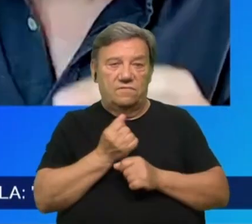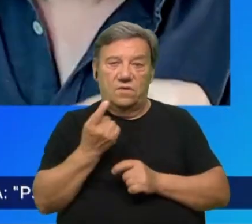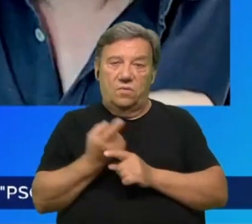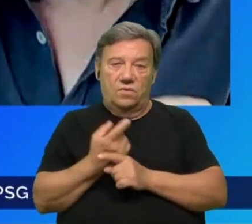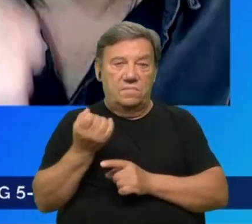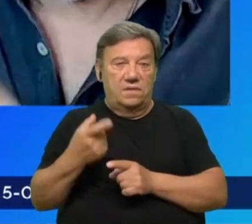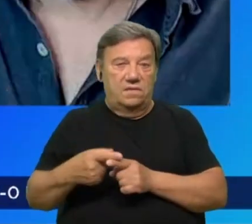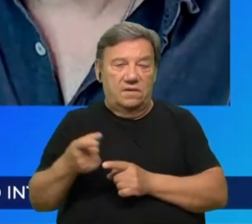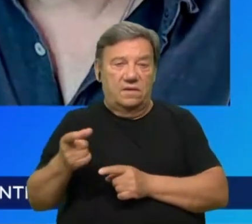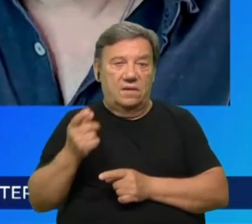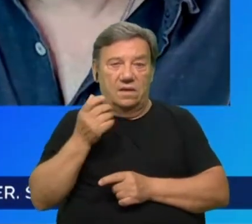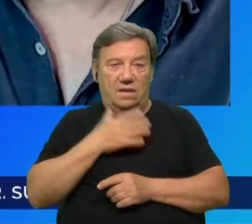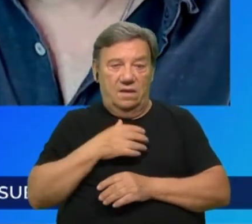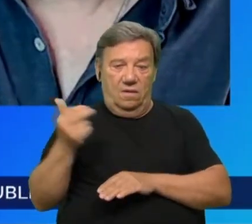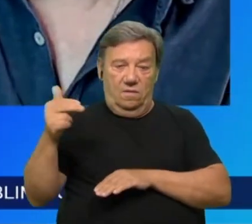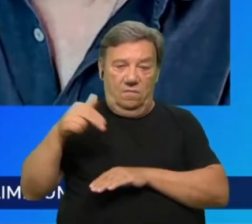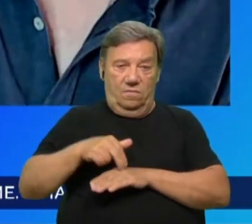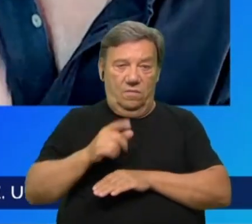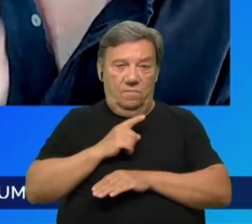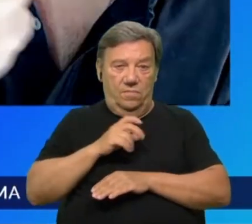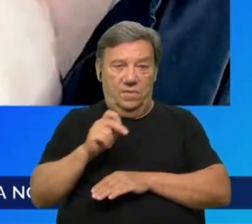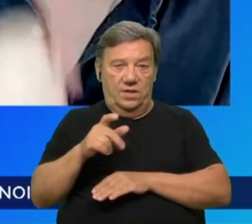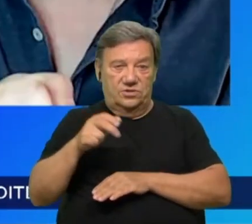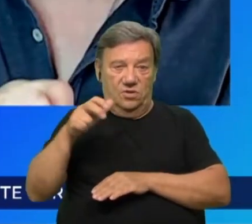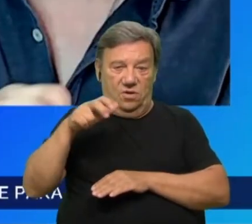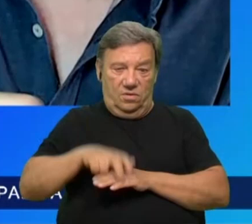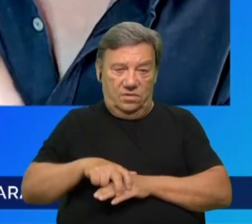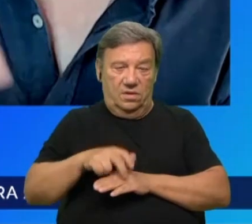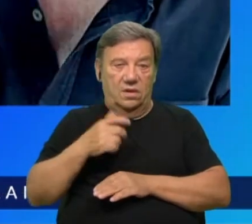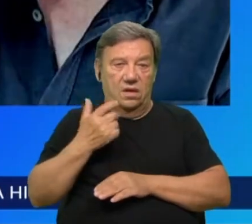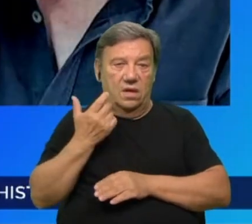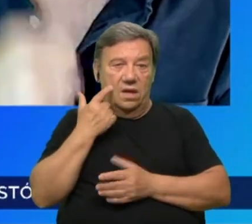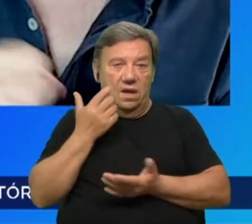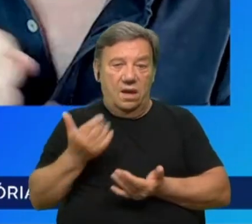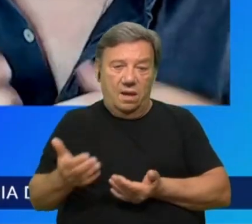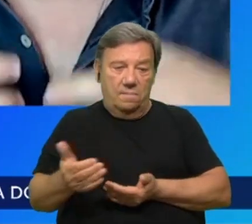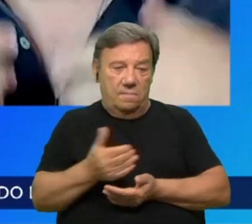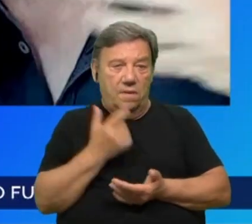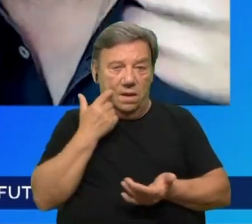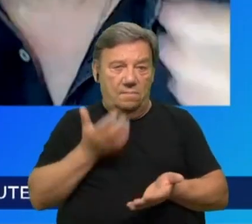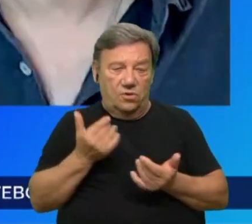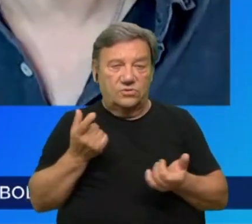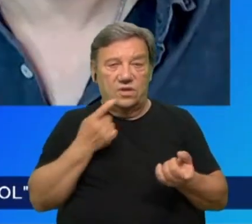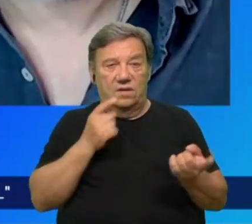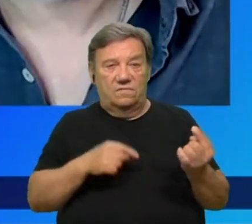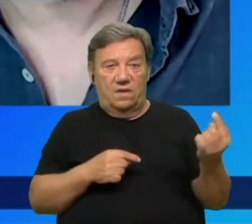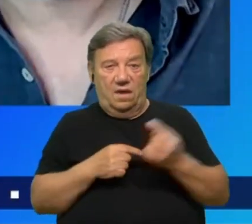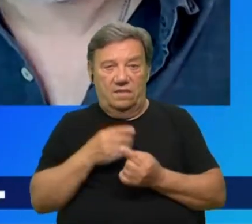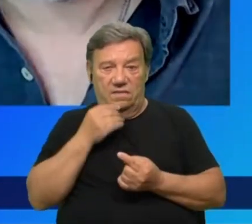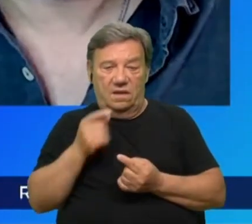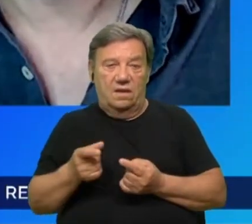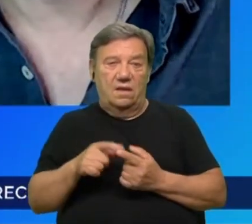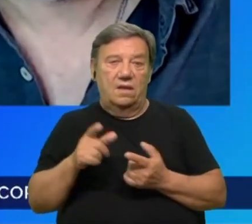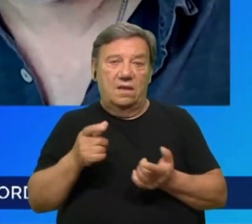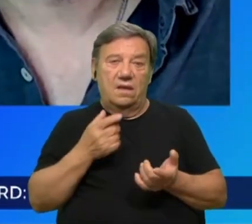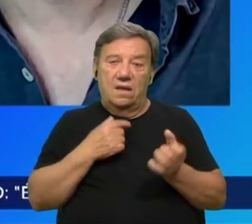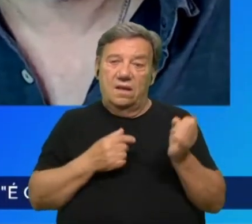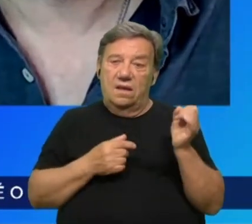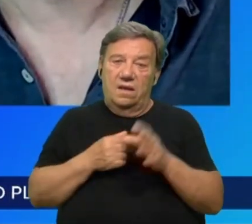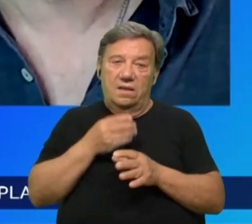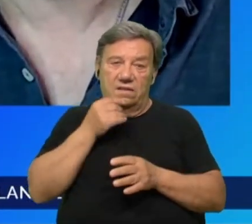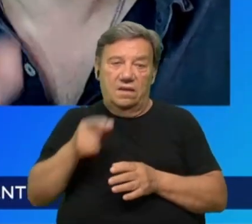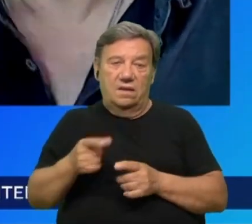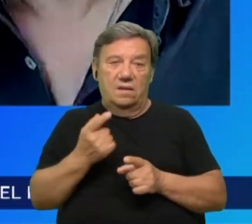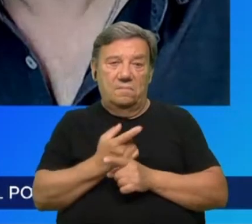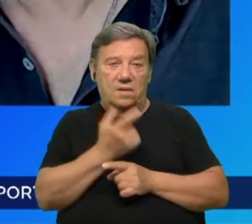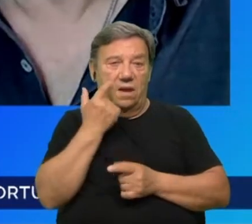interessantíssima que é pousar no próprio asteroide, recolher amostras e depois regressar à Terra e lançar para a Terra